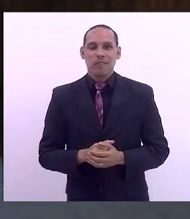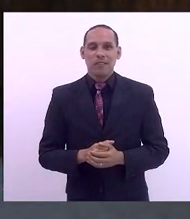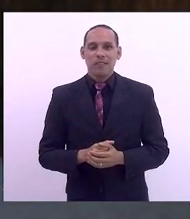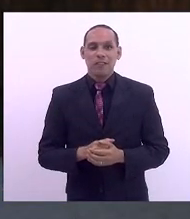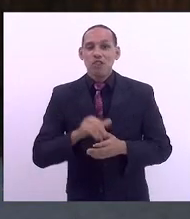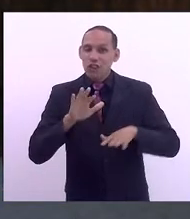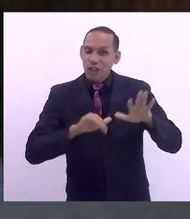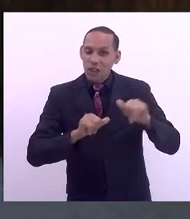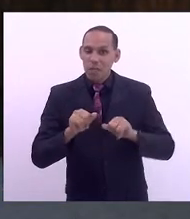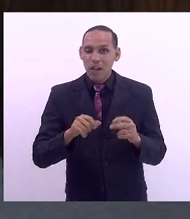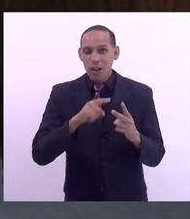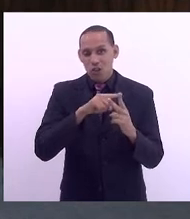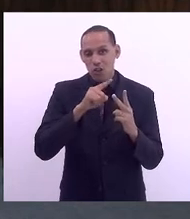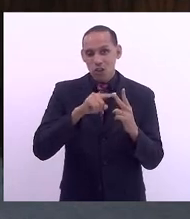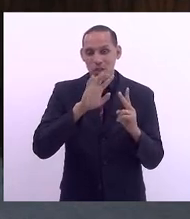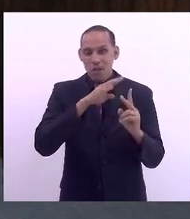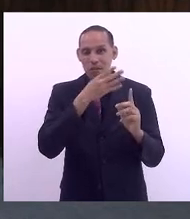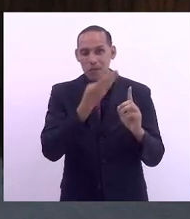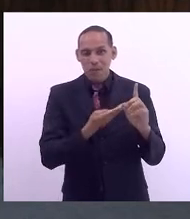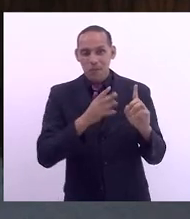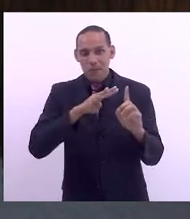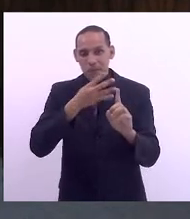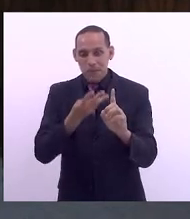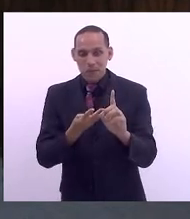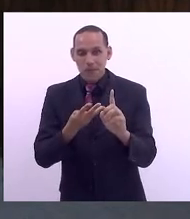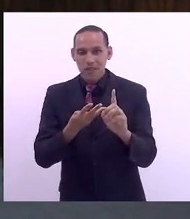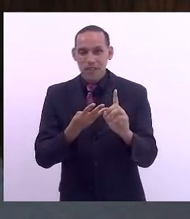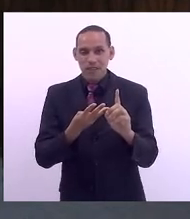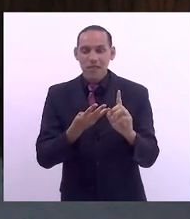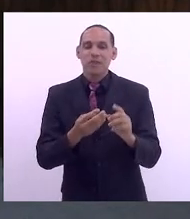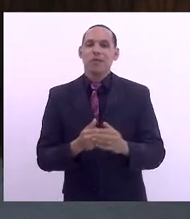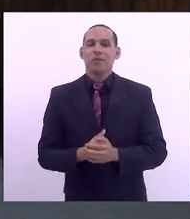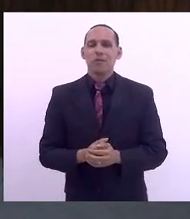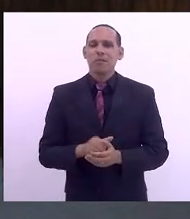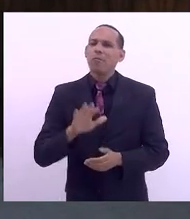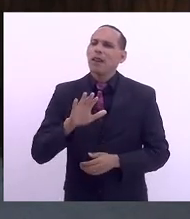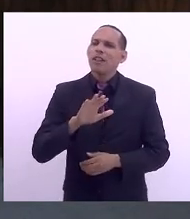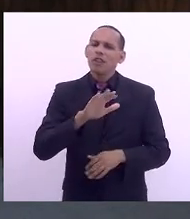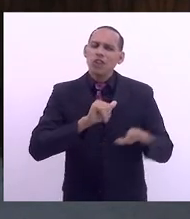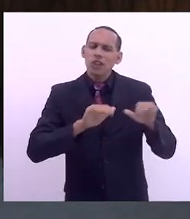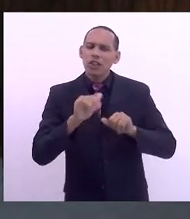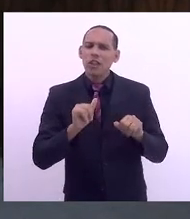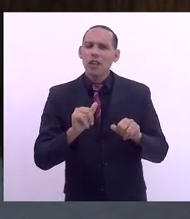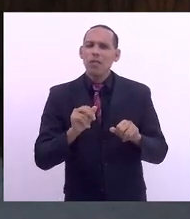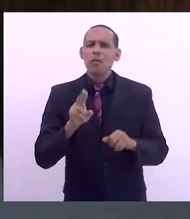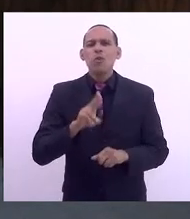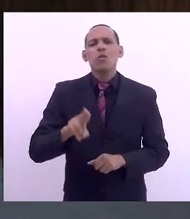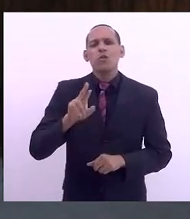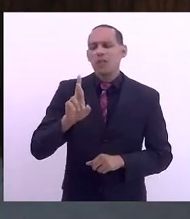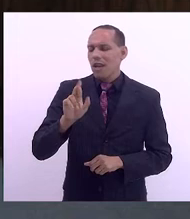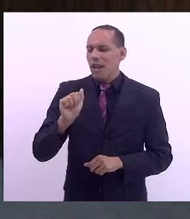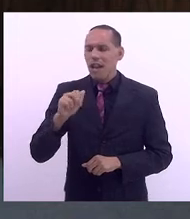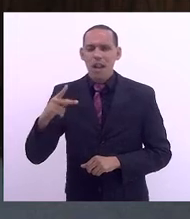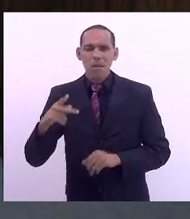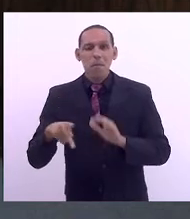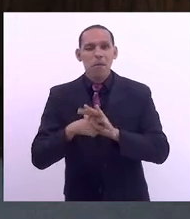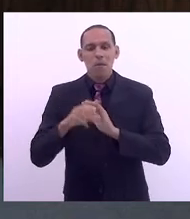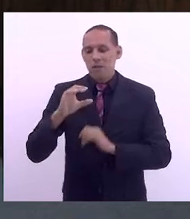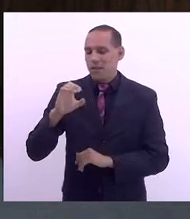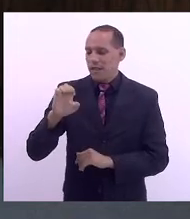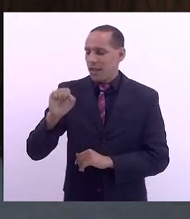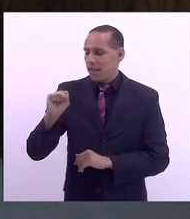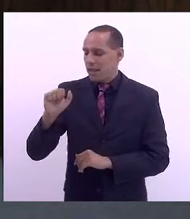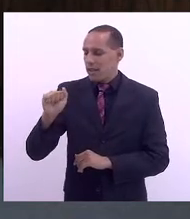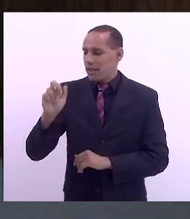chamar mais dois homenageados e queria chamar a partir de uma... de um verso de um rap do César MC que